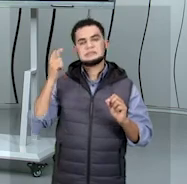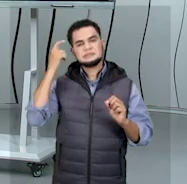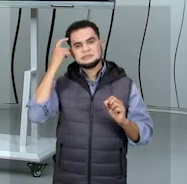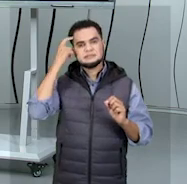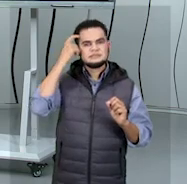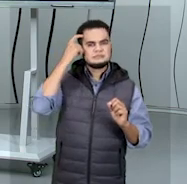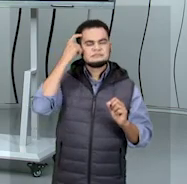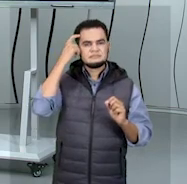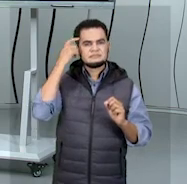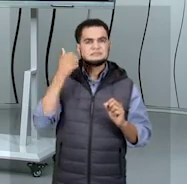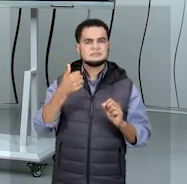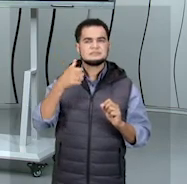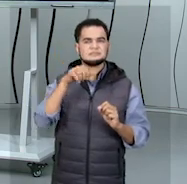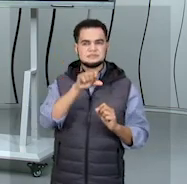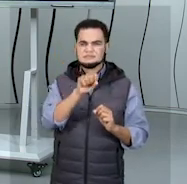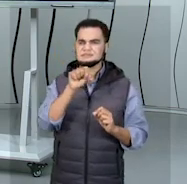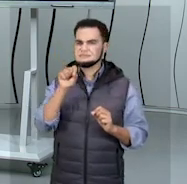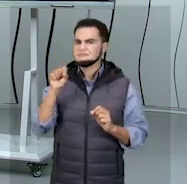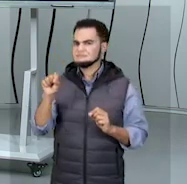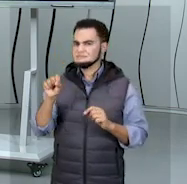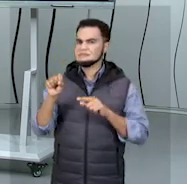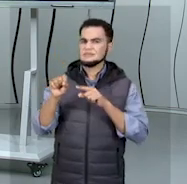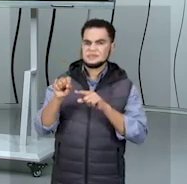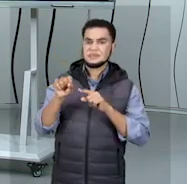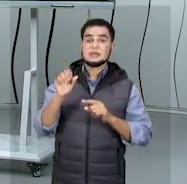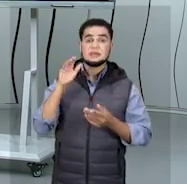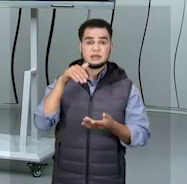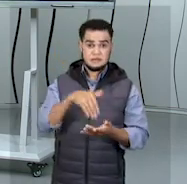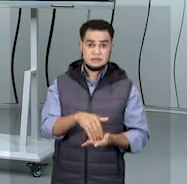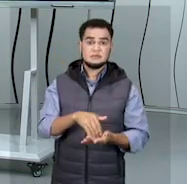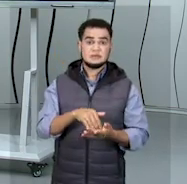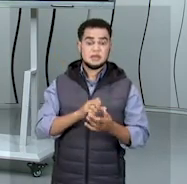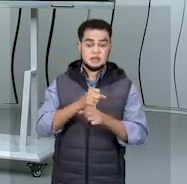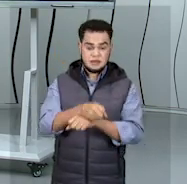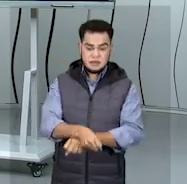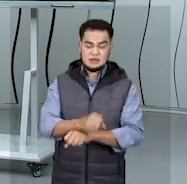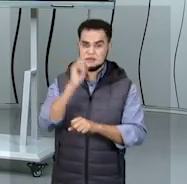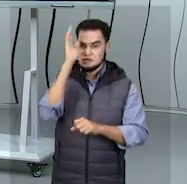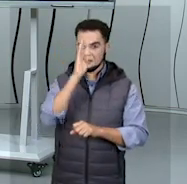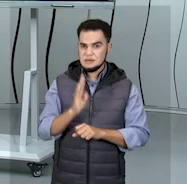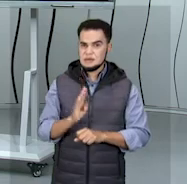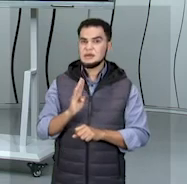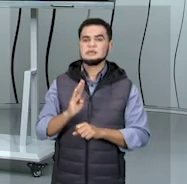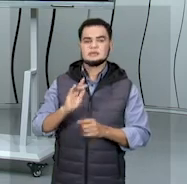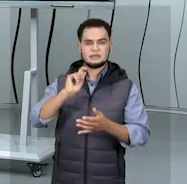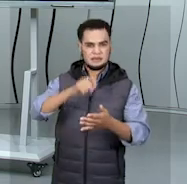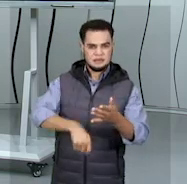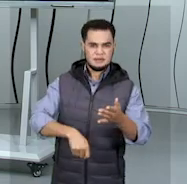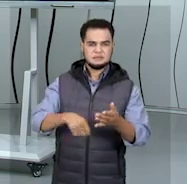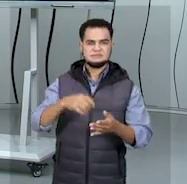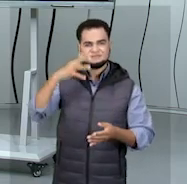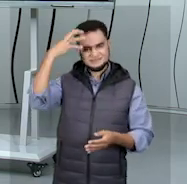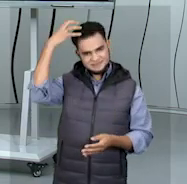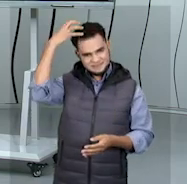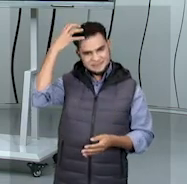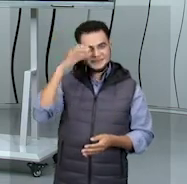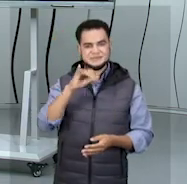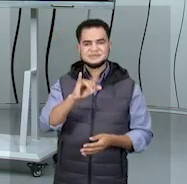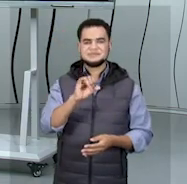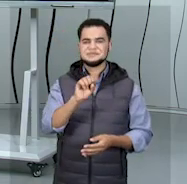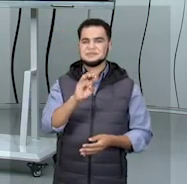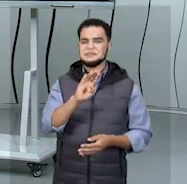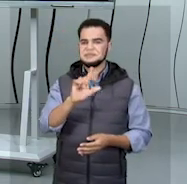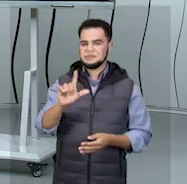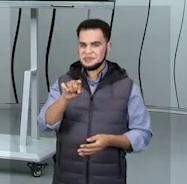pensando em 1888, a gente tem o fim da escravidão brasileira, assinado pela Princesa Isabel, tudo aquilo que vocês